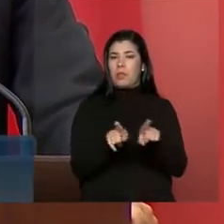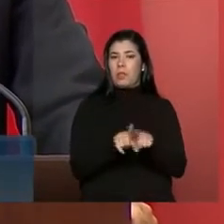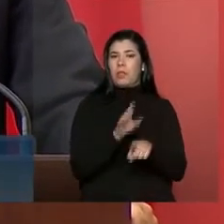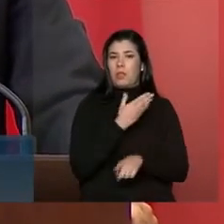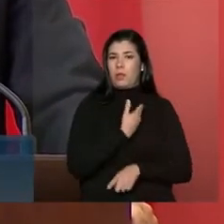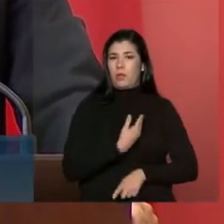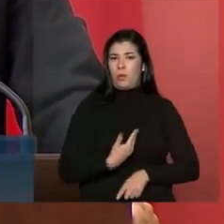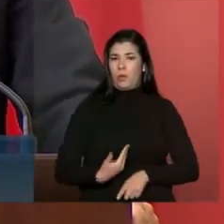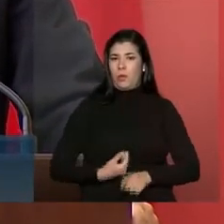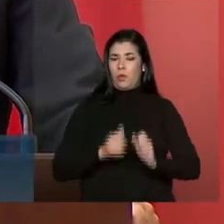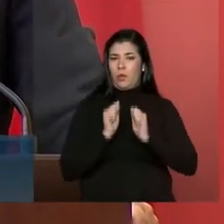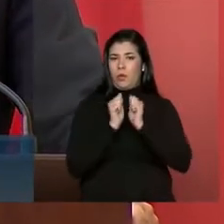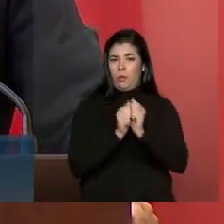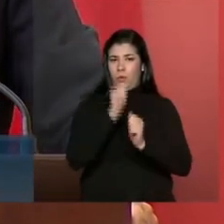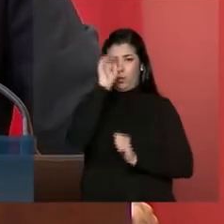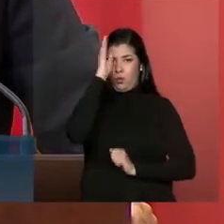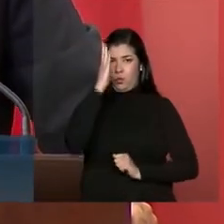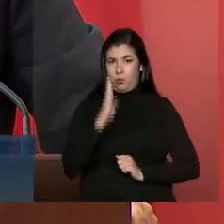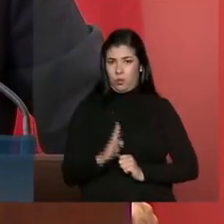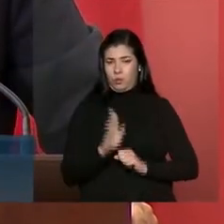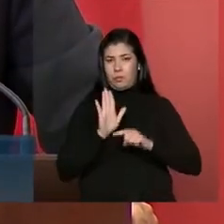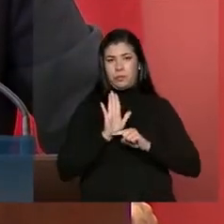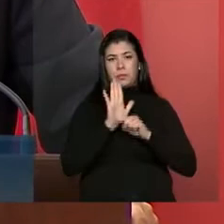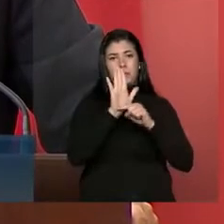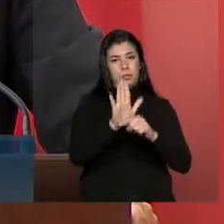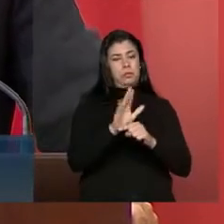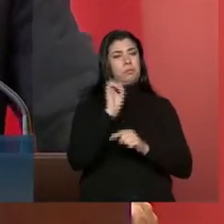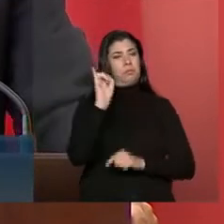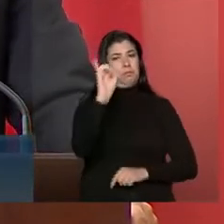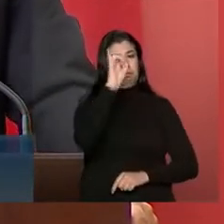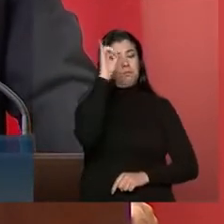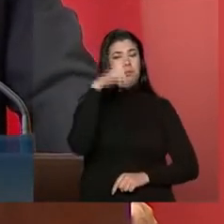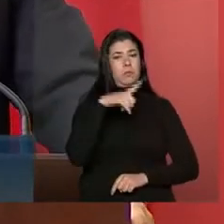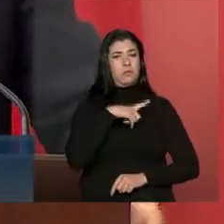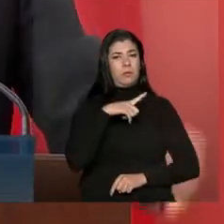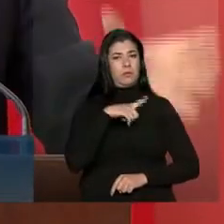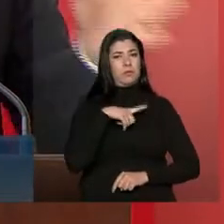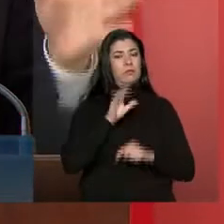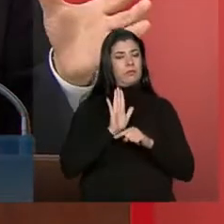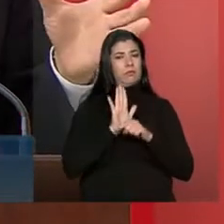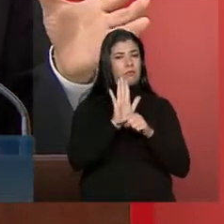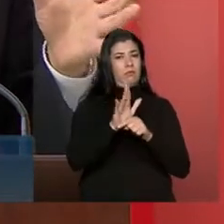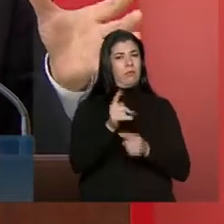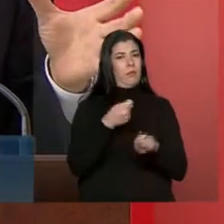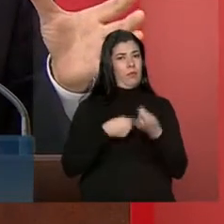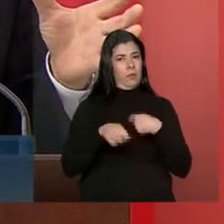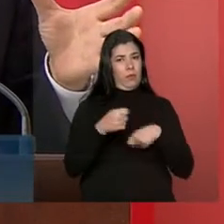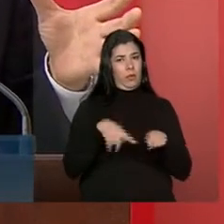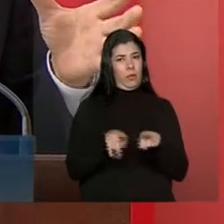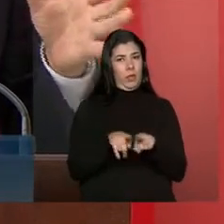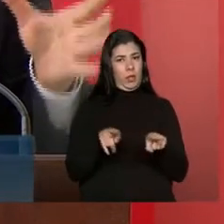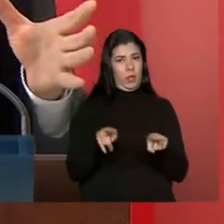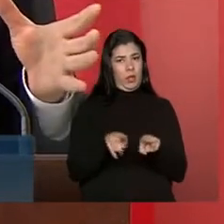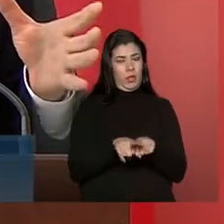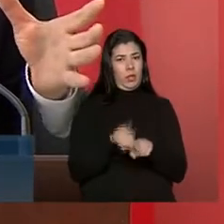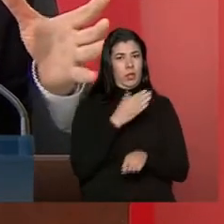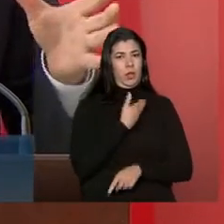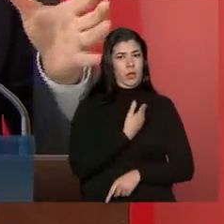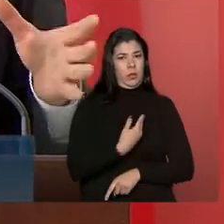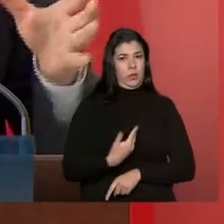o Brasil prestam alta importância à nossa cooperação econômica. Os